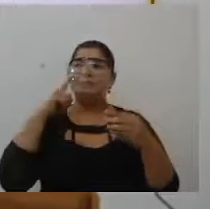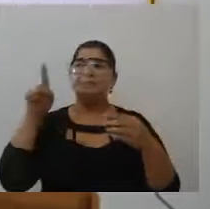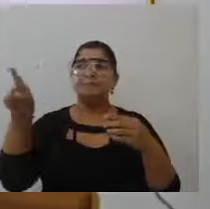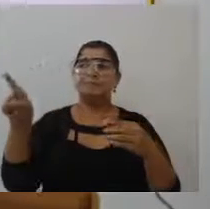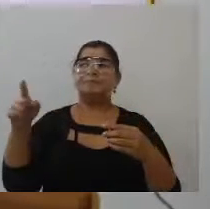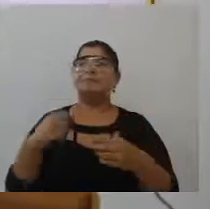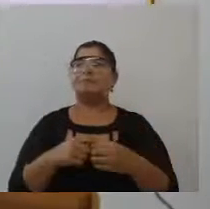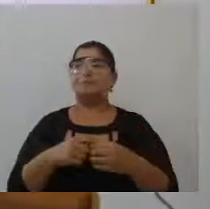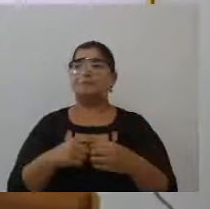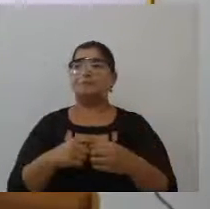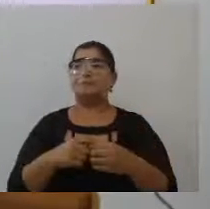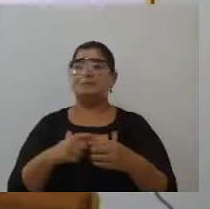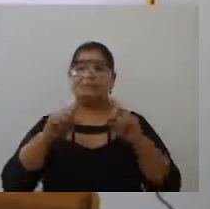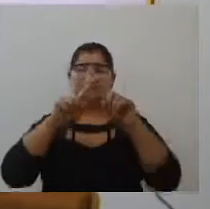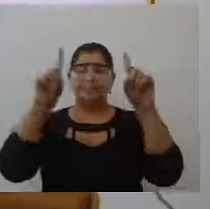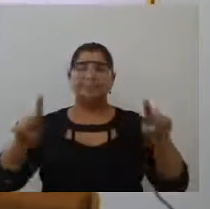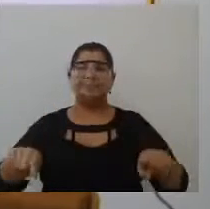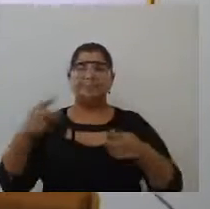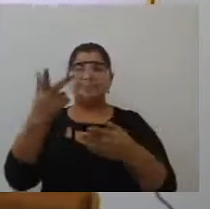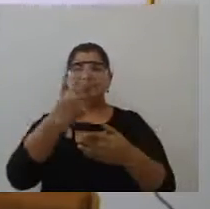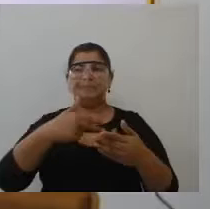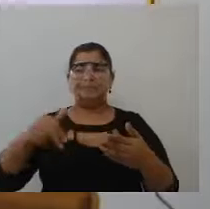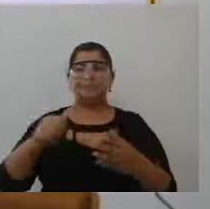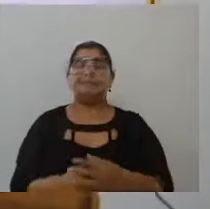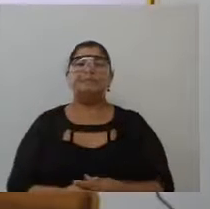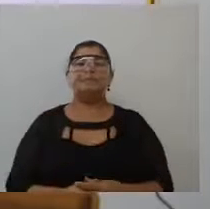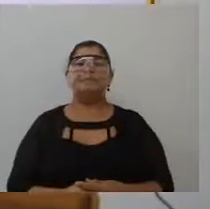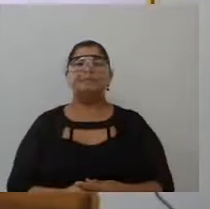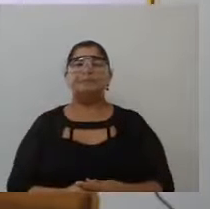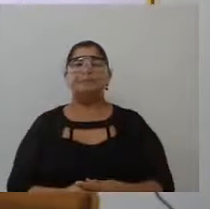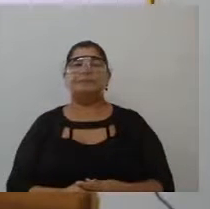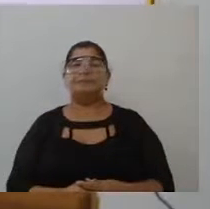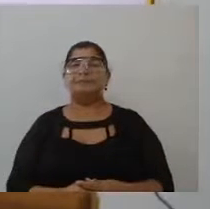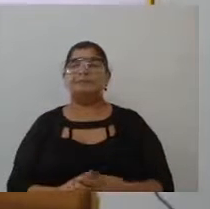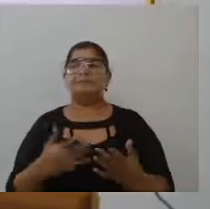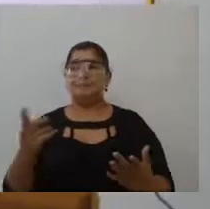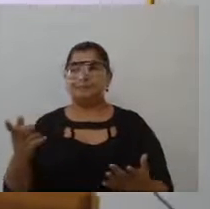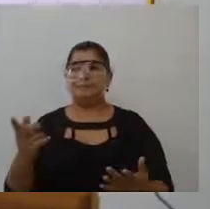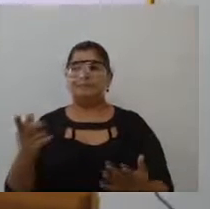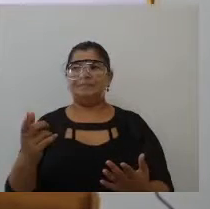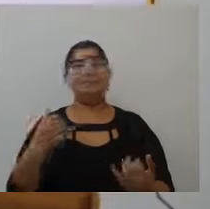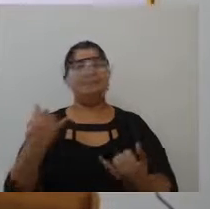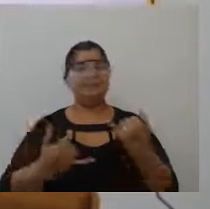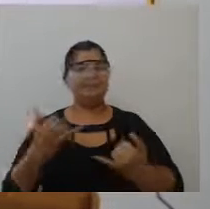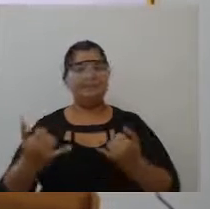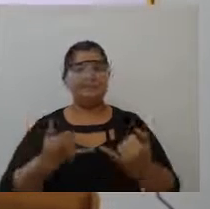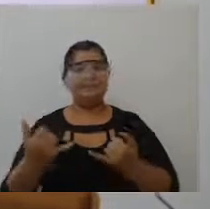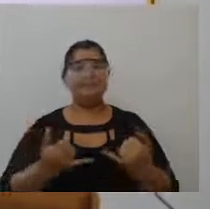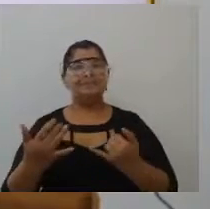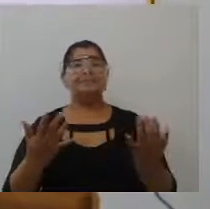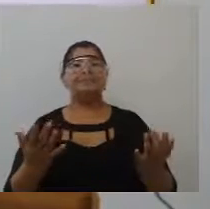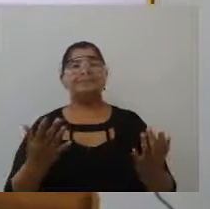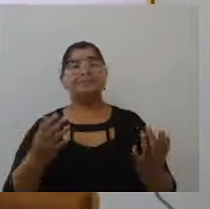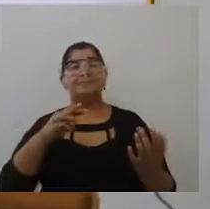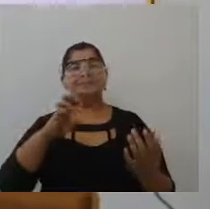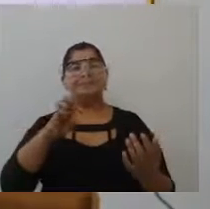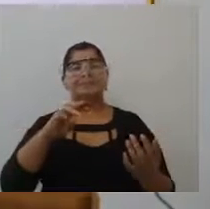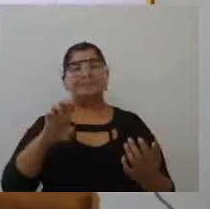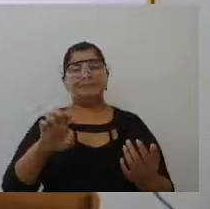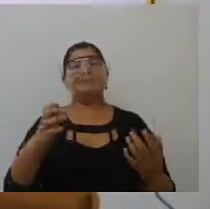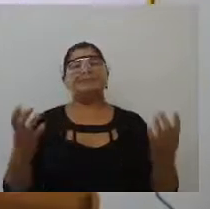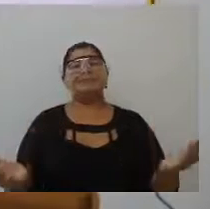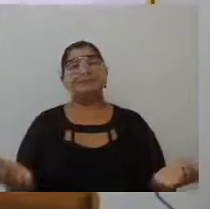É uma leitura bem feita, é uma leitura eficaz. Você é um bom leitor se estiver enquadrado aqui nesse segundo